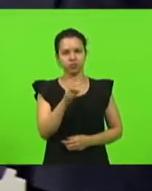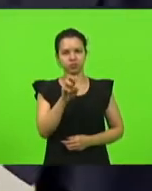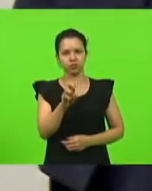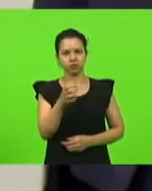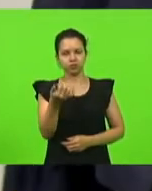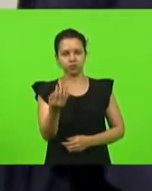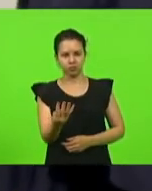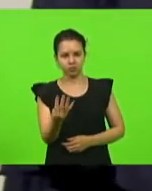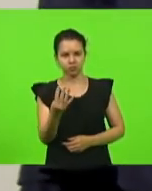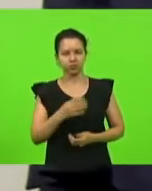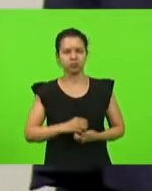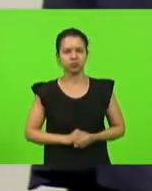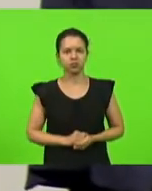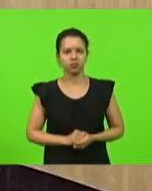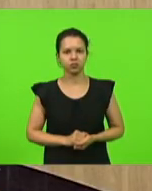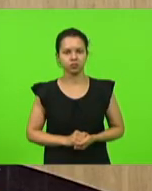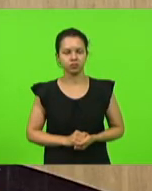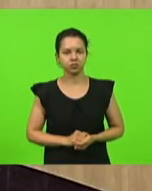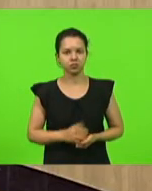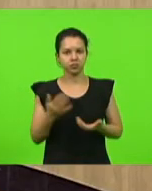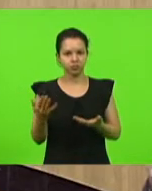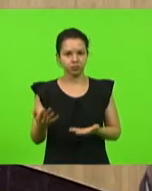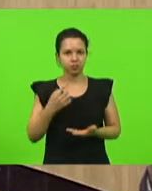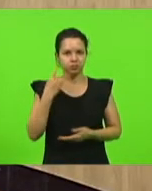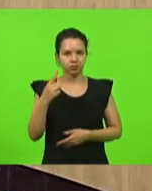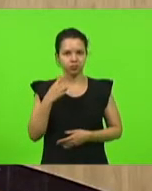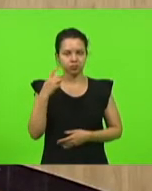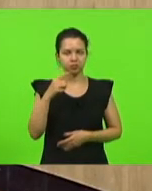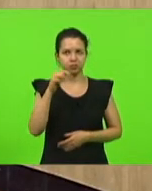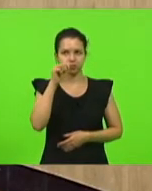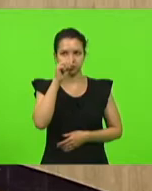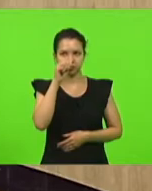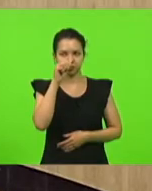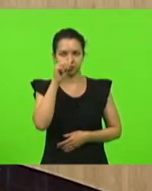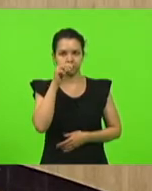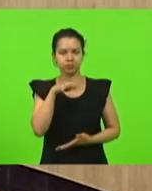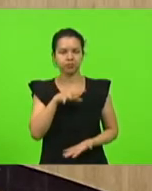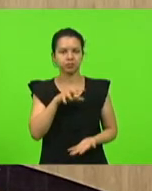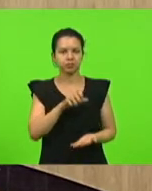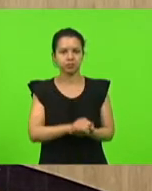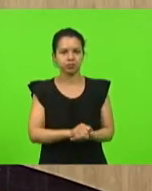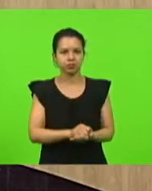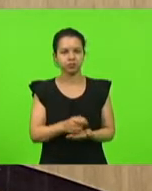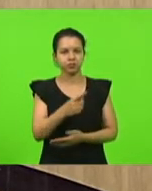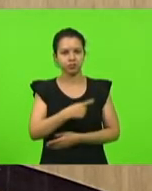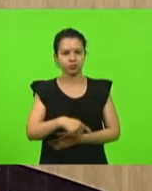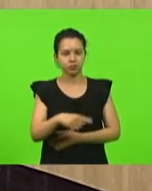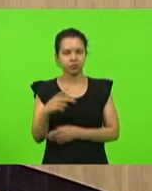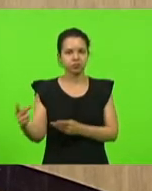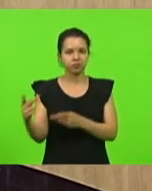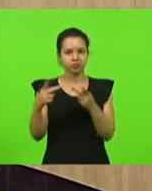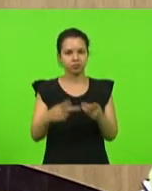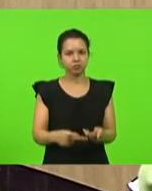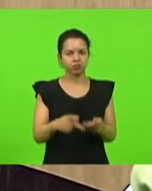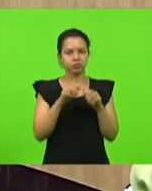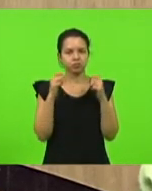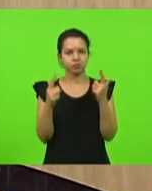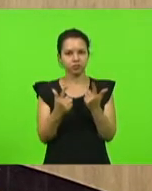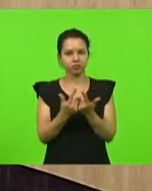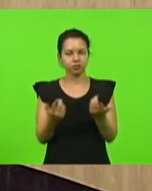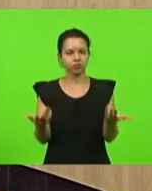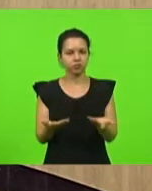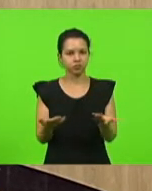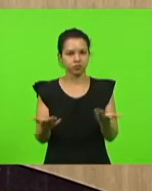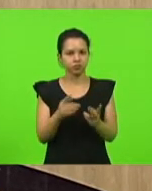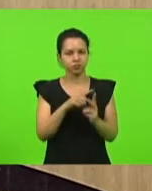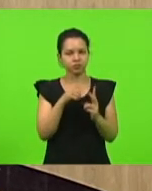Senhor presidente? Sim. Com a palavra a deputada Ana Campagnolo. Apenas para registrar, nós temos visitando a nossa Assembleia hoje dois